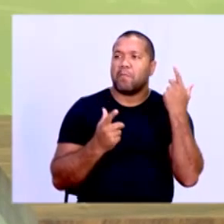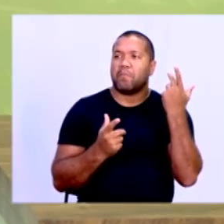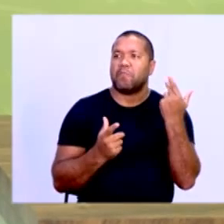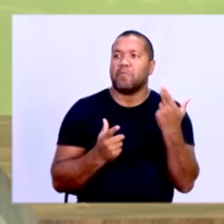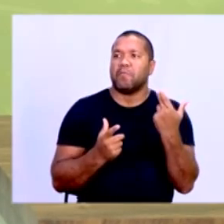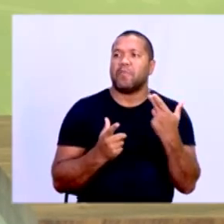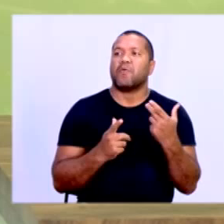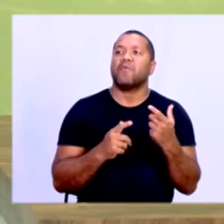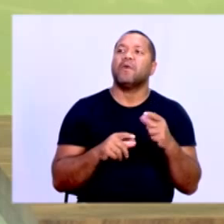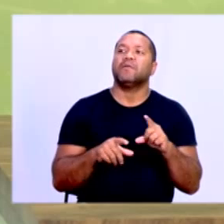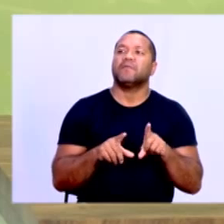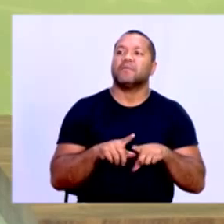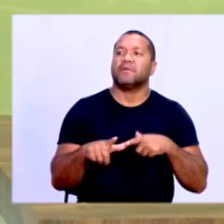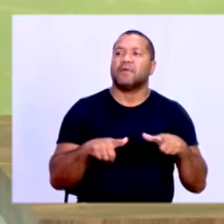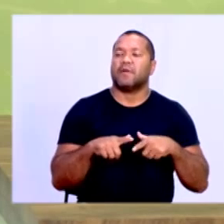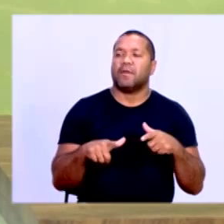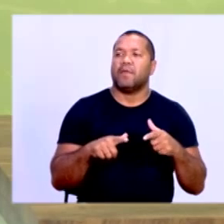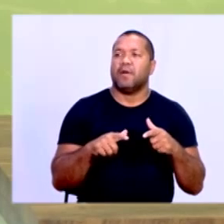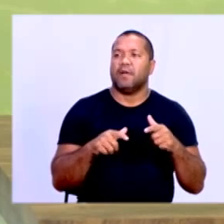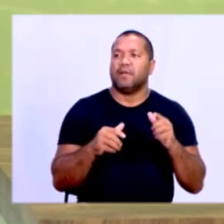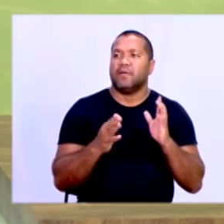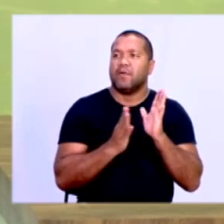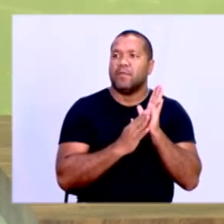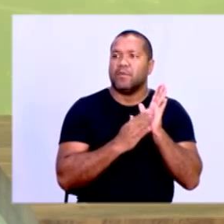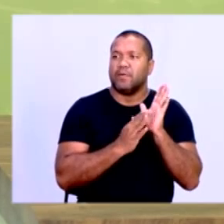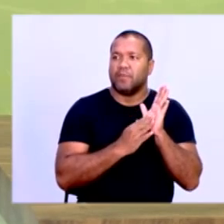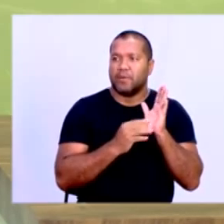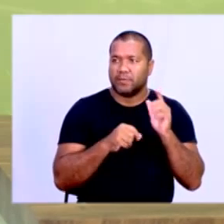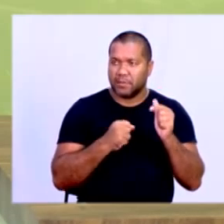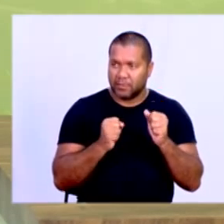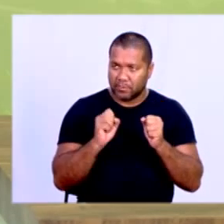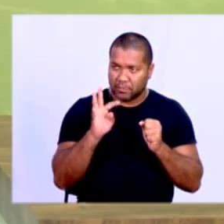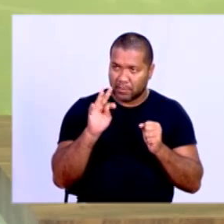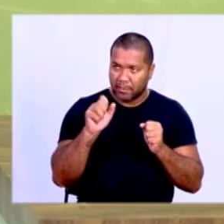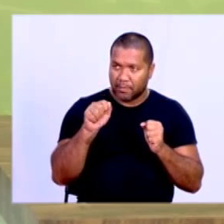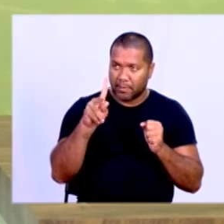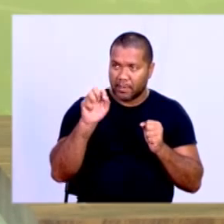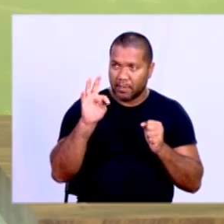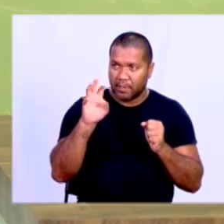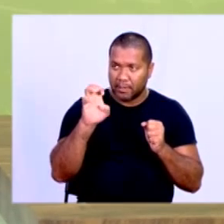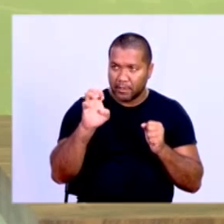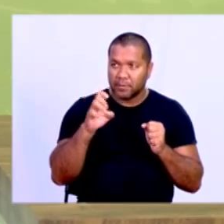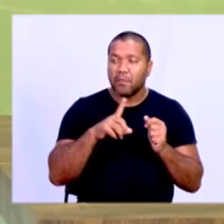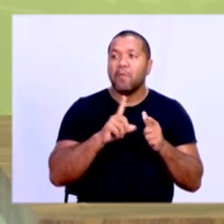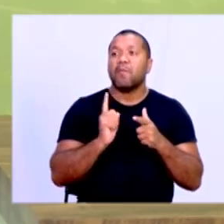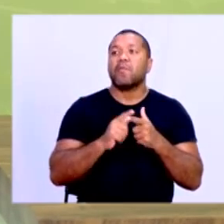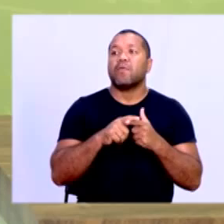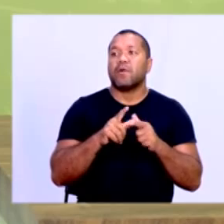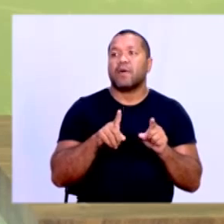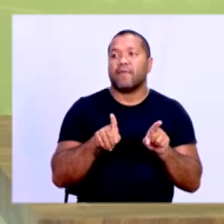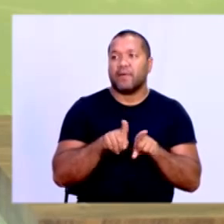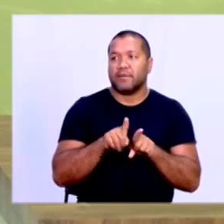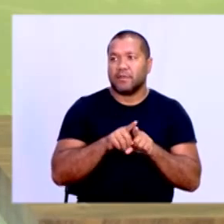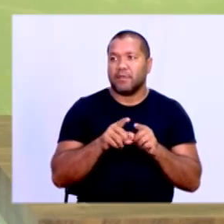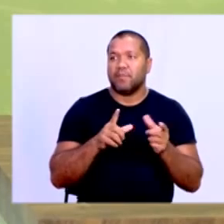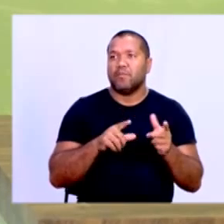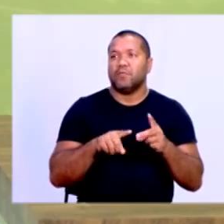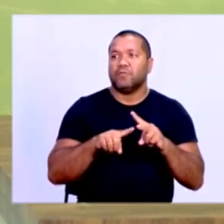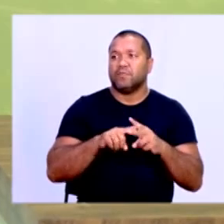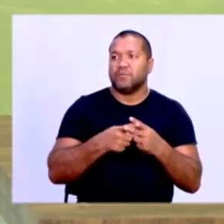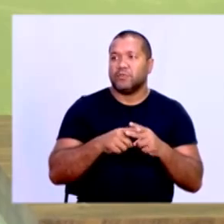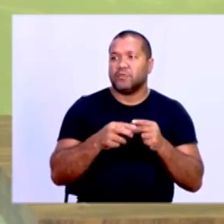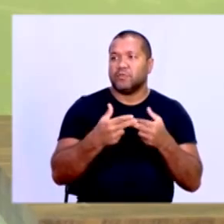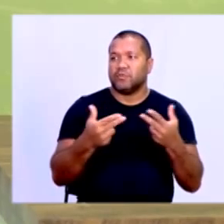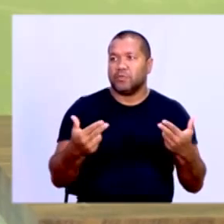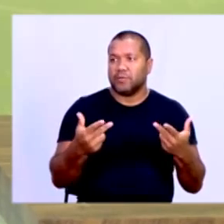de utilização de um template, é porque vão ter muitas estruturas iguais dentro do projeto. Ou seja,